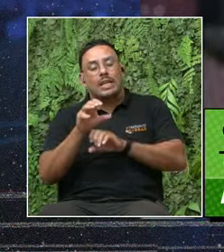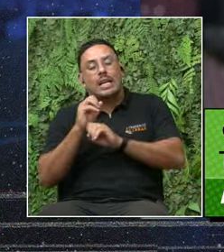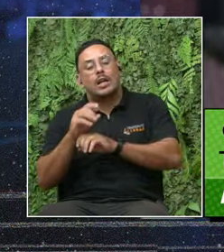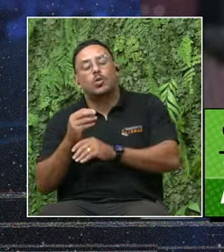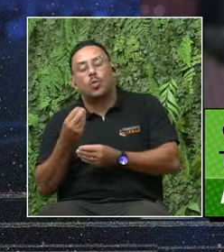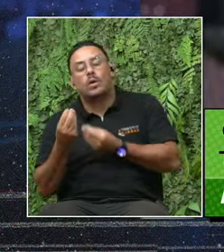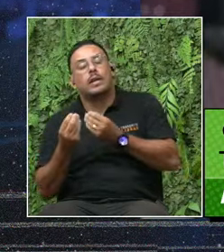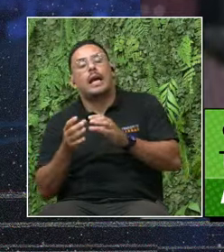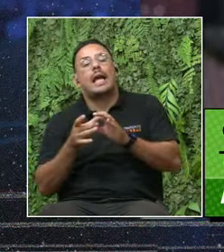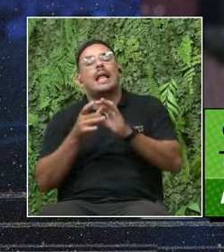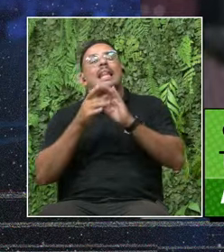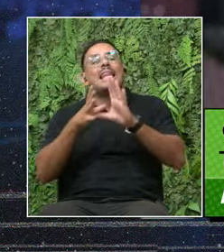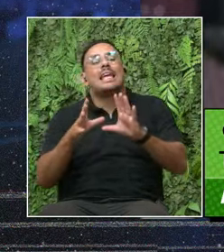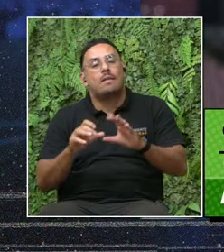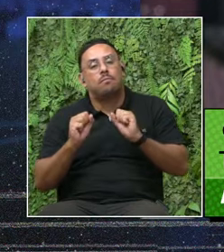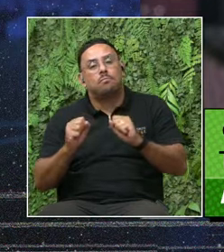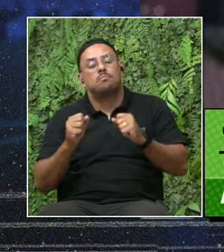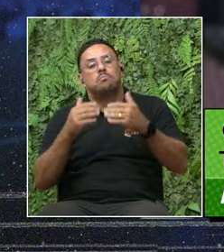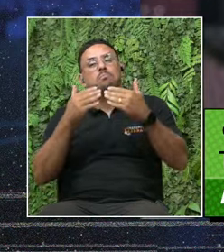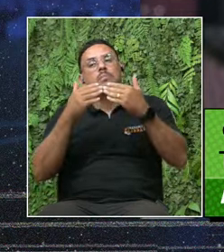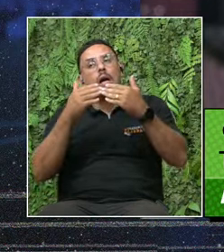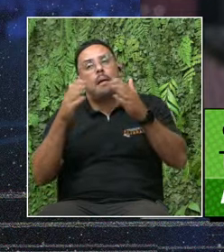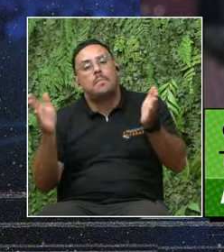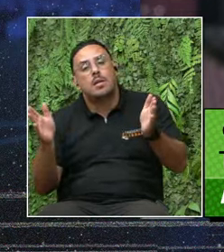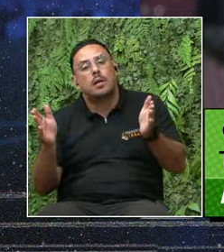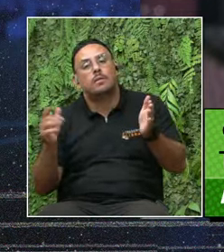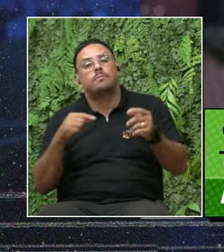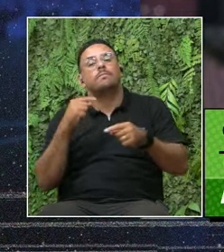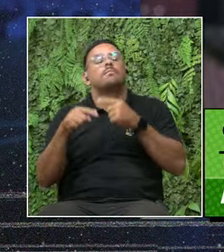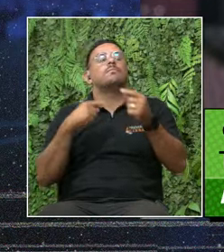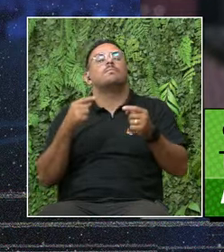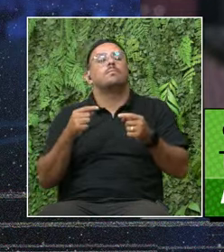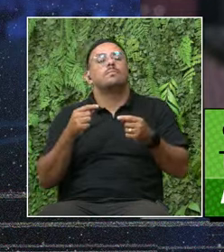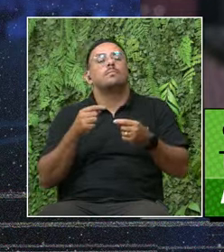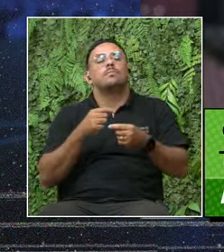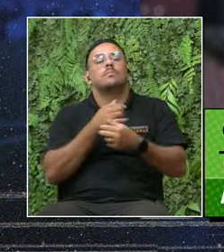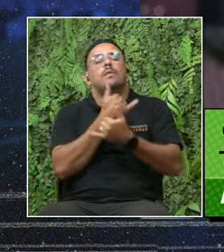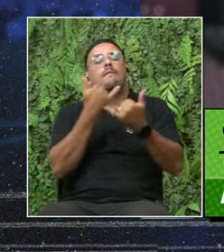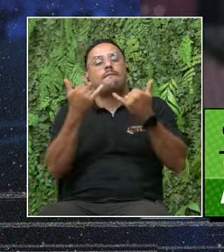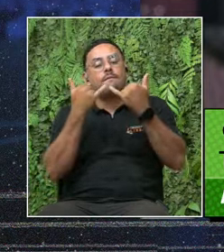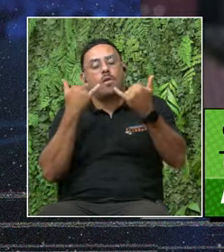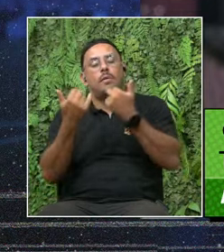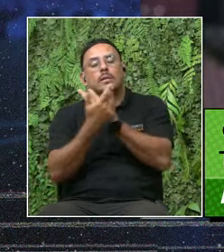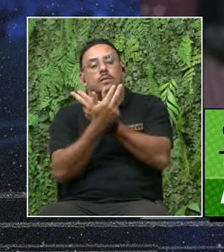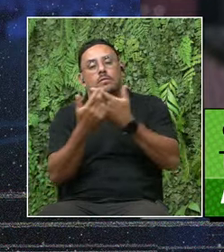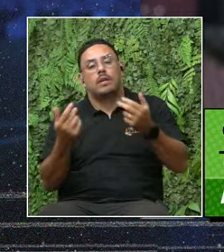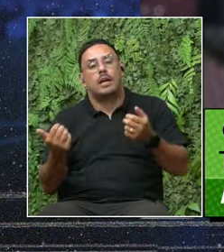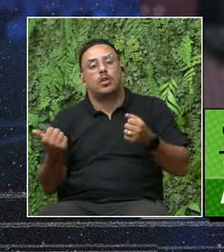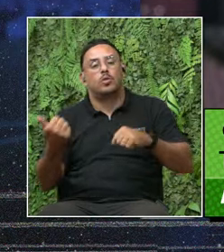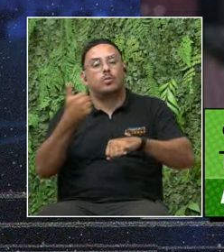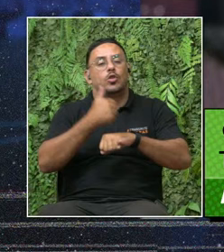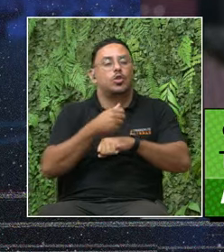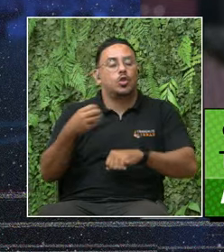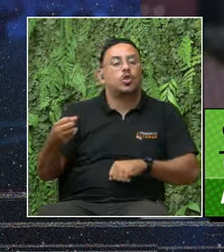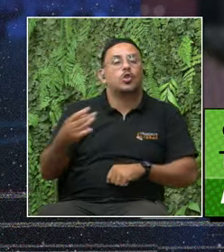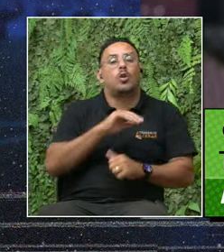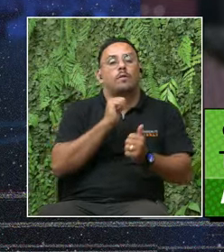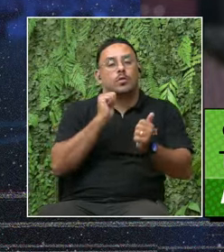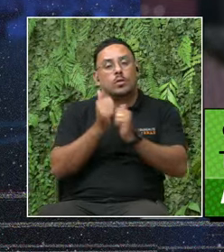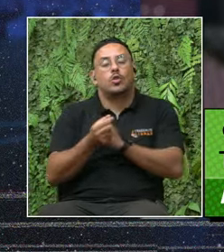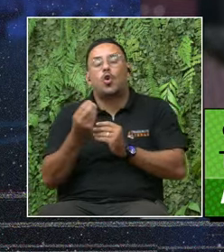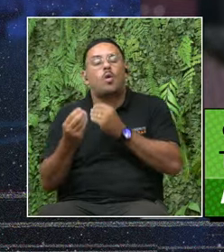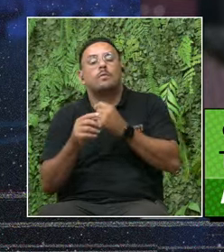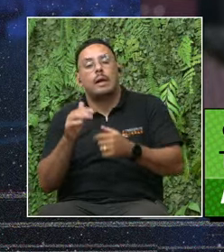que está disposto a abrir eh abrir esse esse leque né incorporar novos jogadores E como é que você pensa